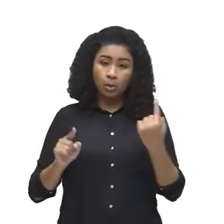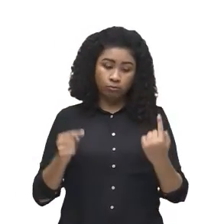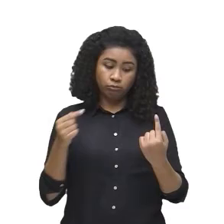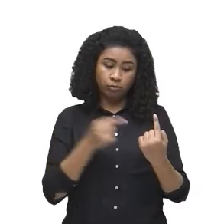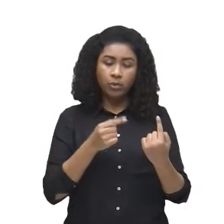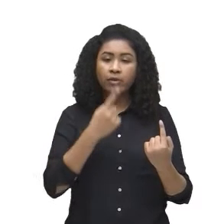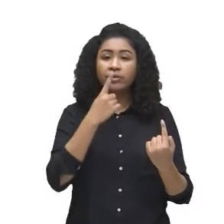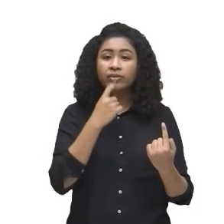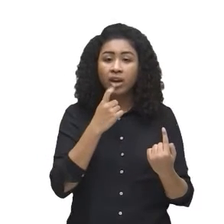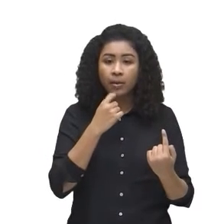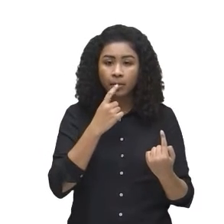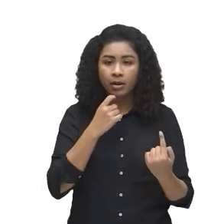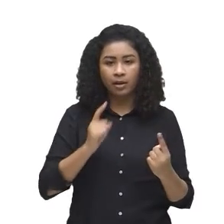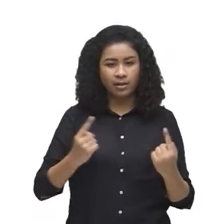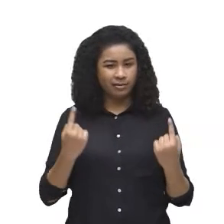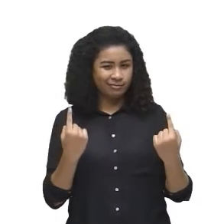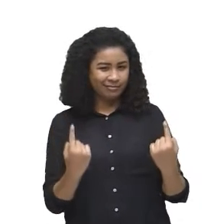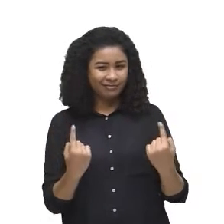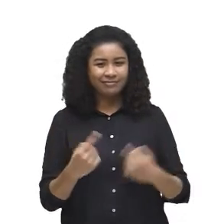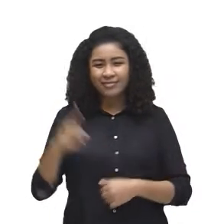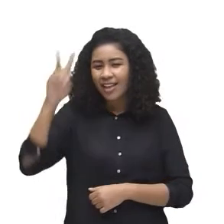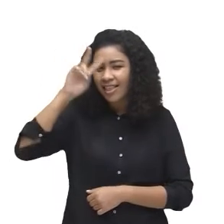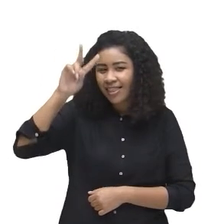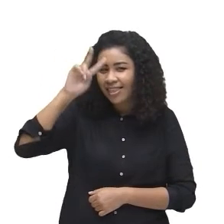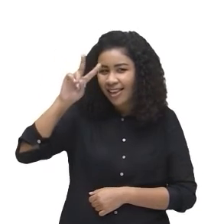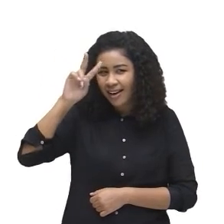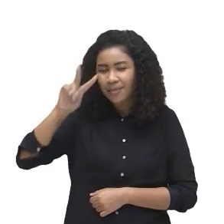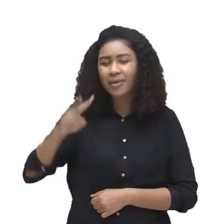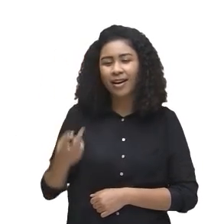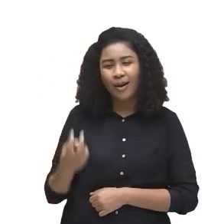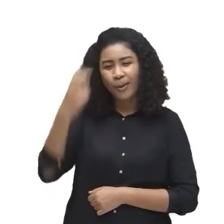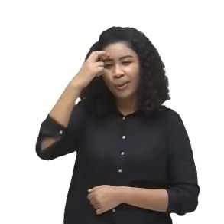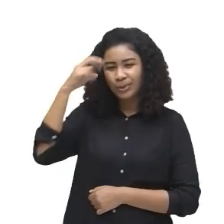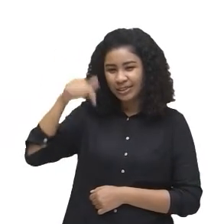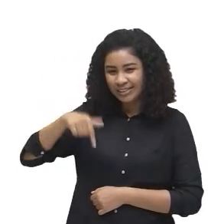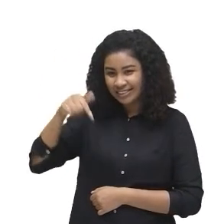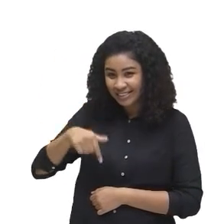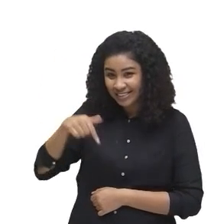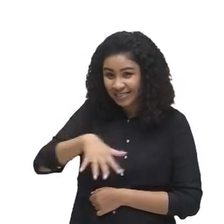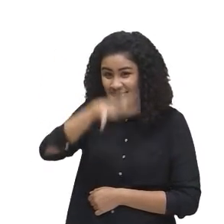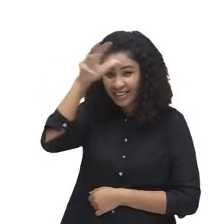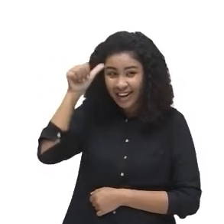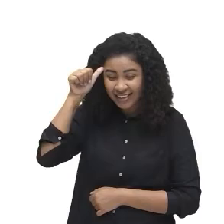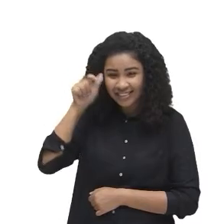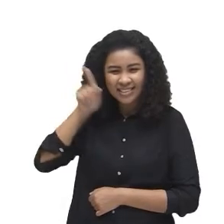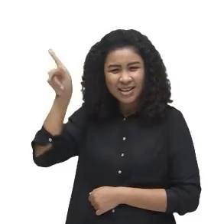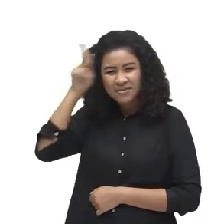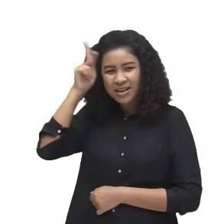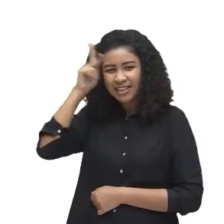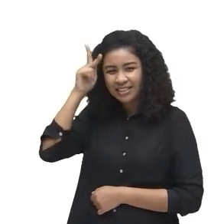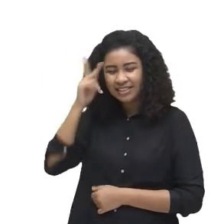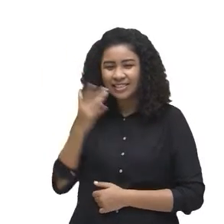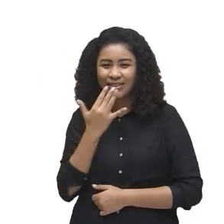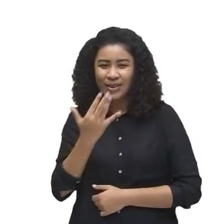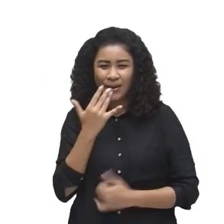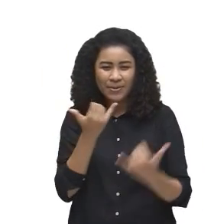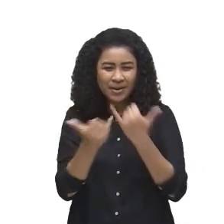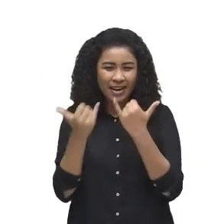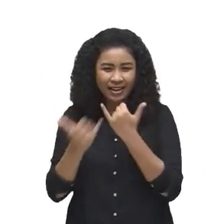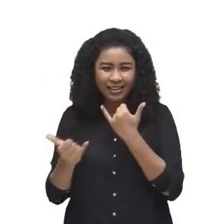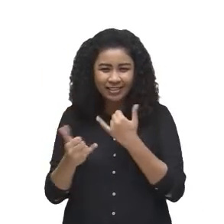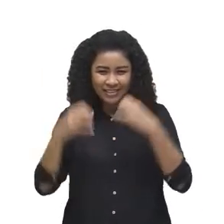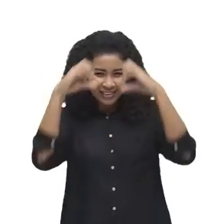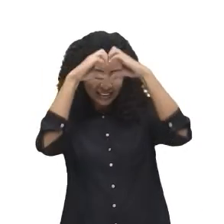Muito regional isso, né? Lembra muito aí os bois, né, de Parintins, mas isso é só